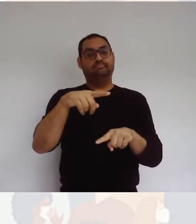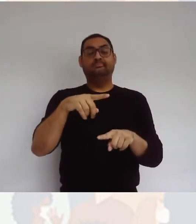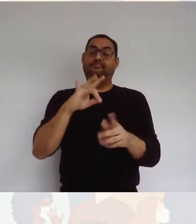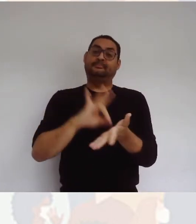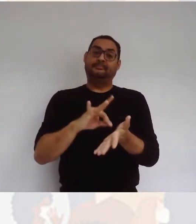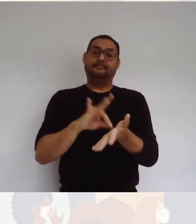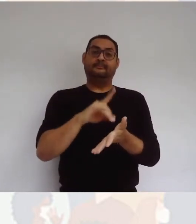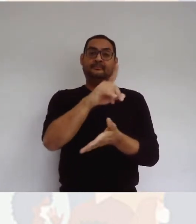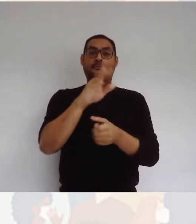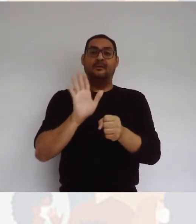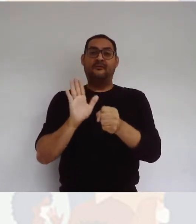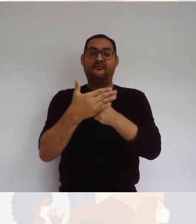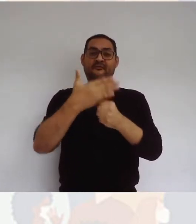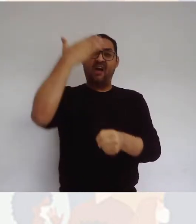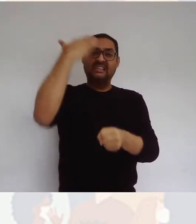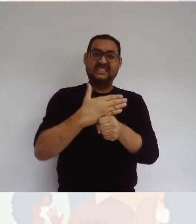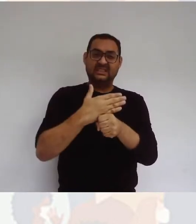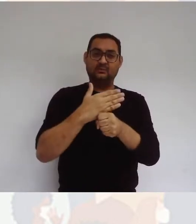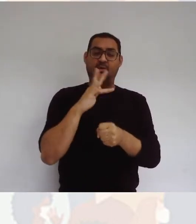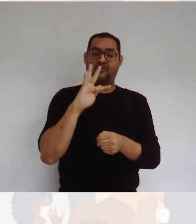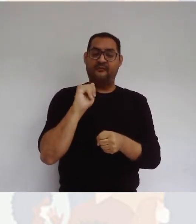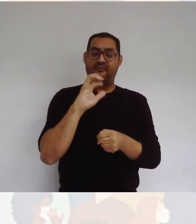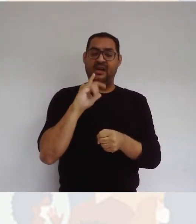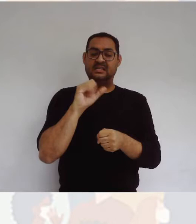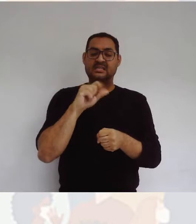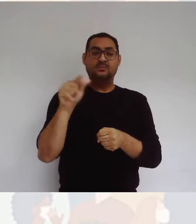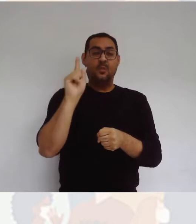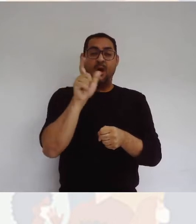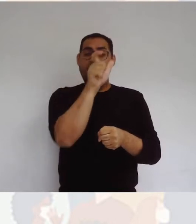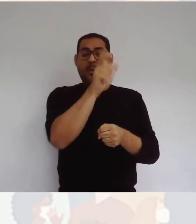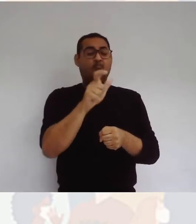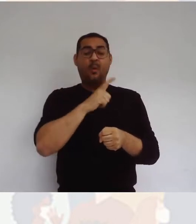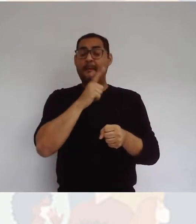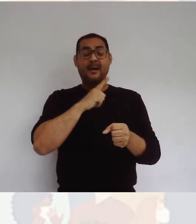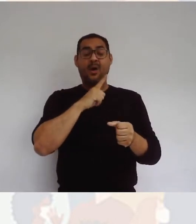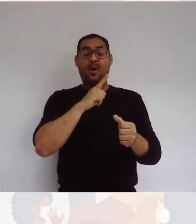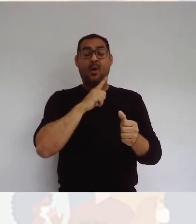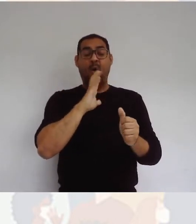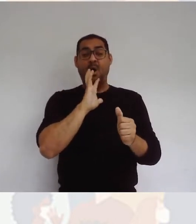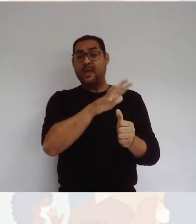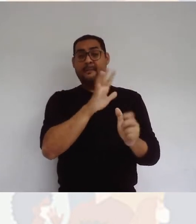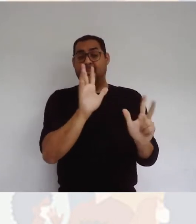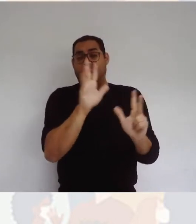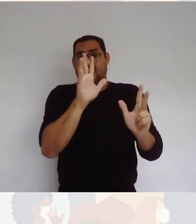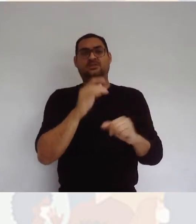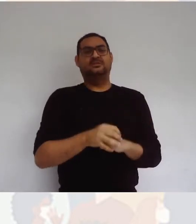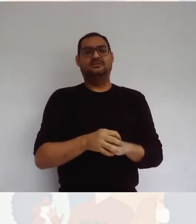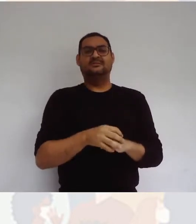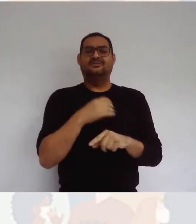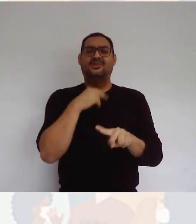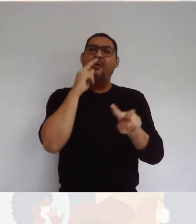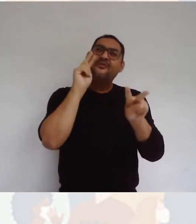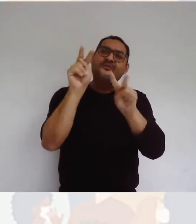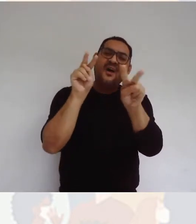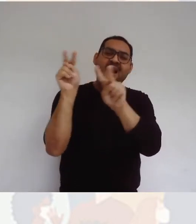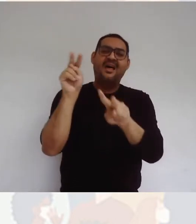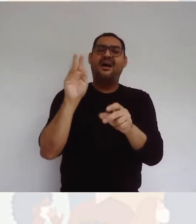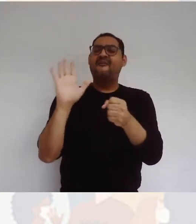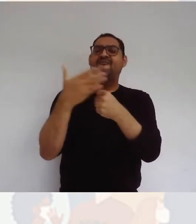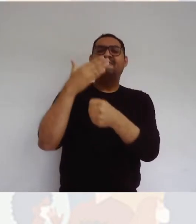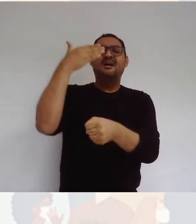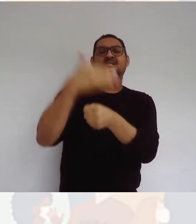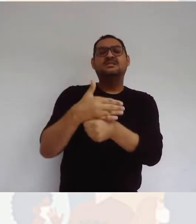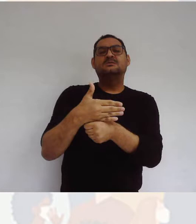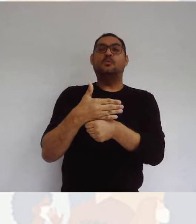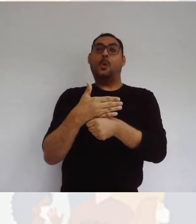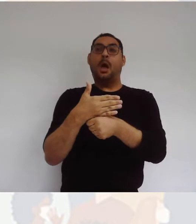O fascismo é das coisas mais horripilantes. Hoje a gente ouve falar em fascismo quase como